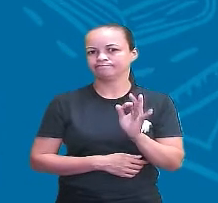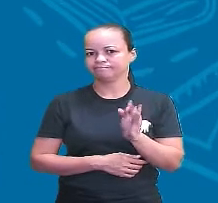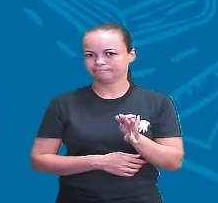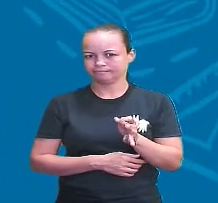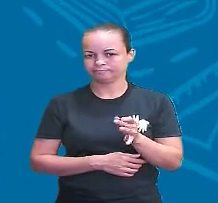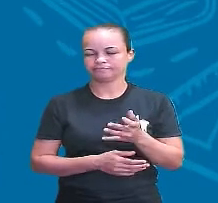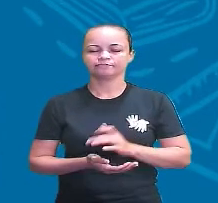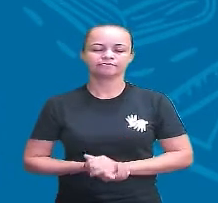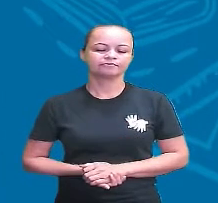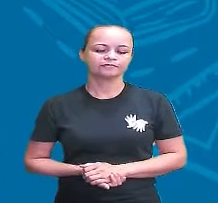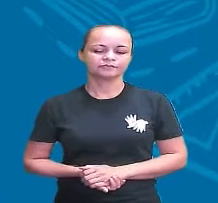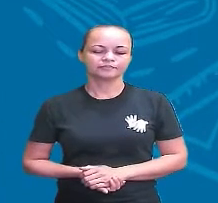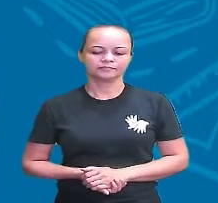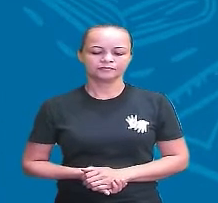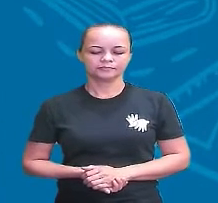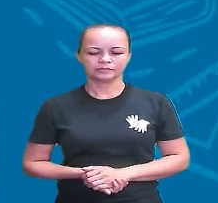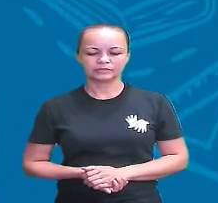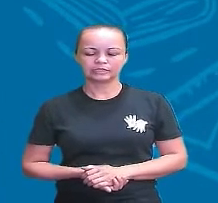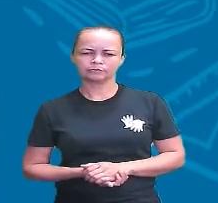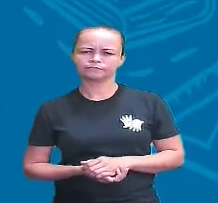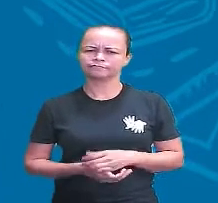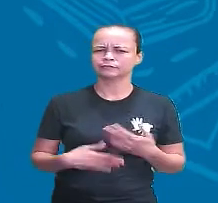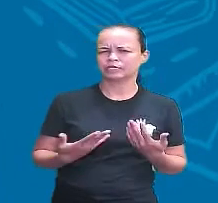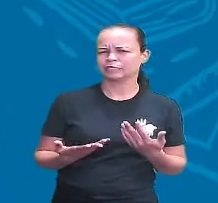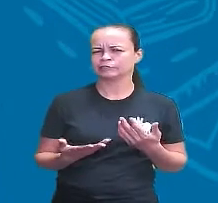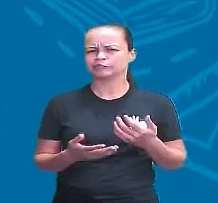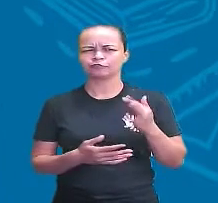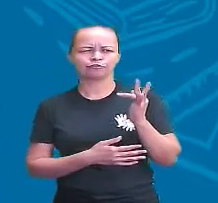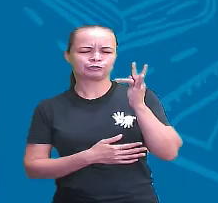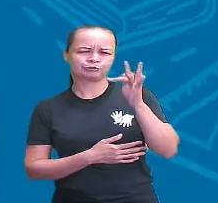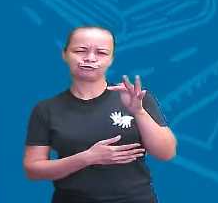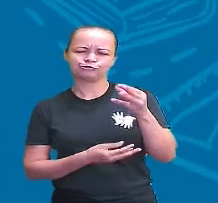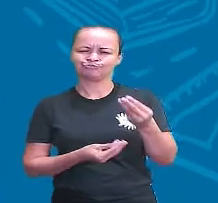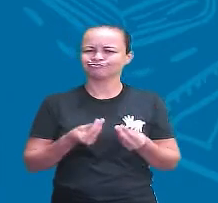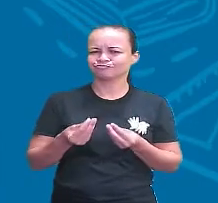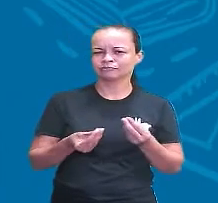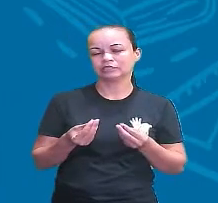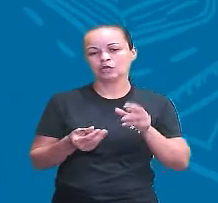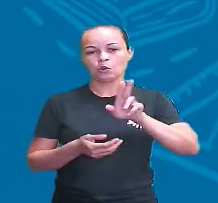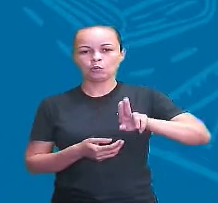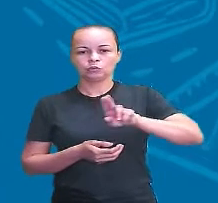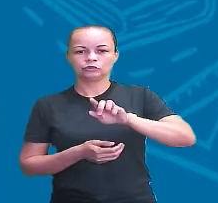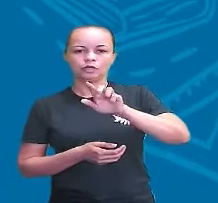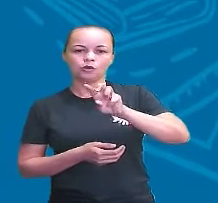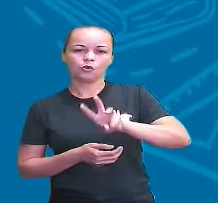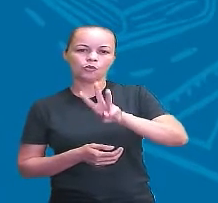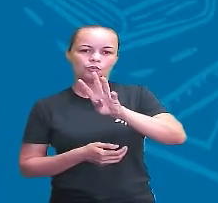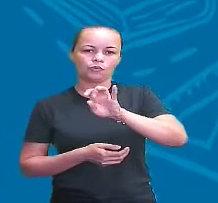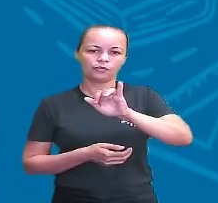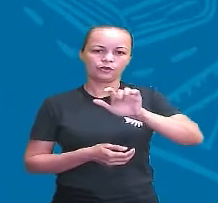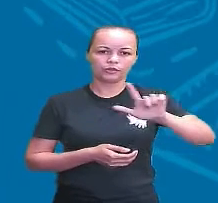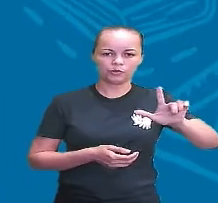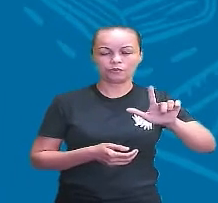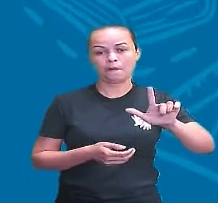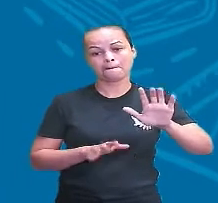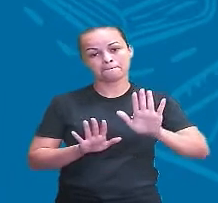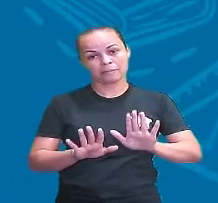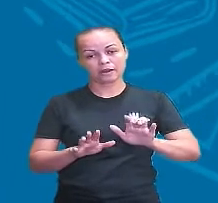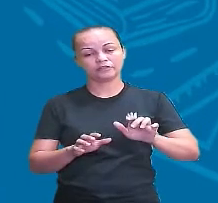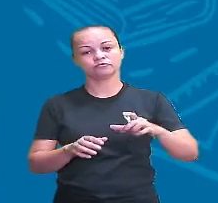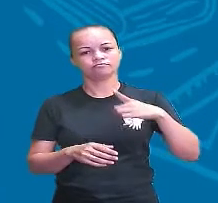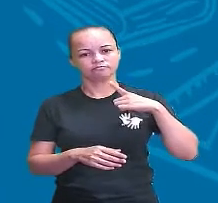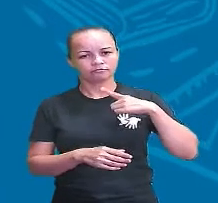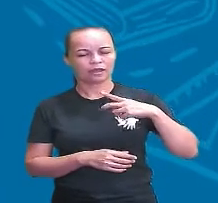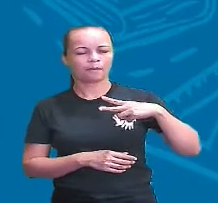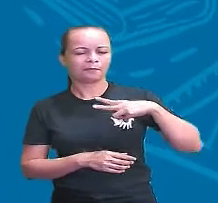Certo? Bom, incerteza, futuro incerto, a gente usa o will. Mas também temos algumas outras particularidades